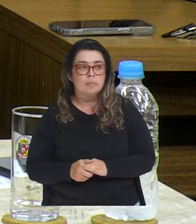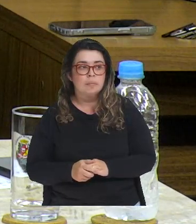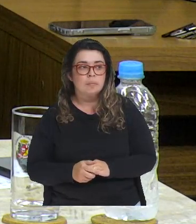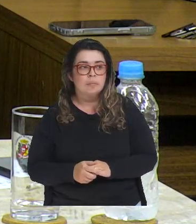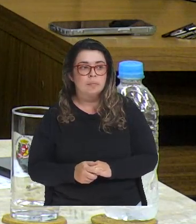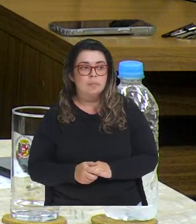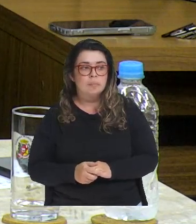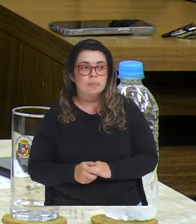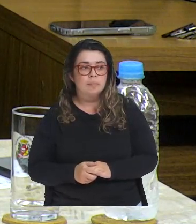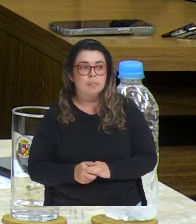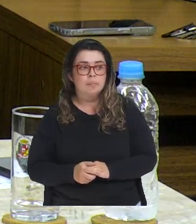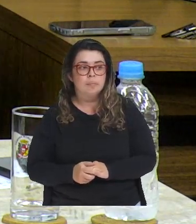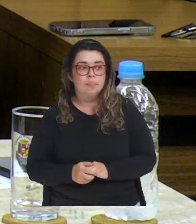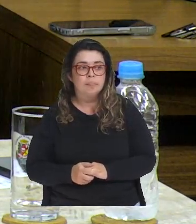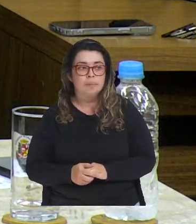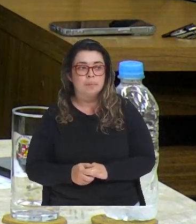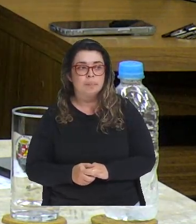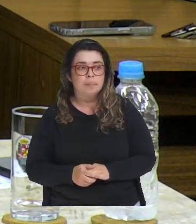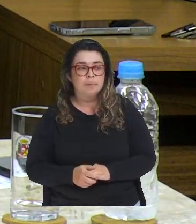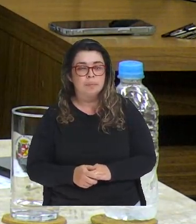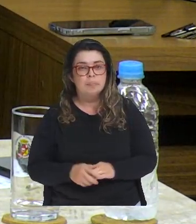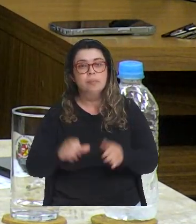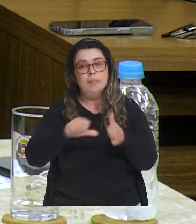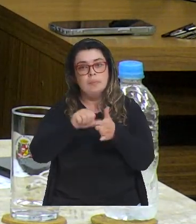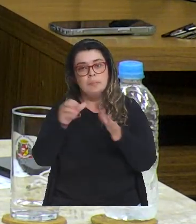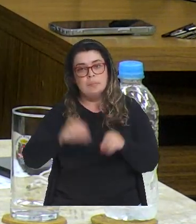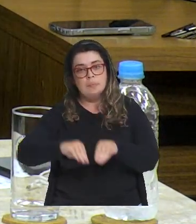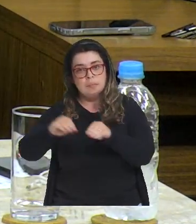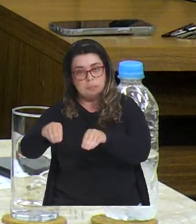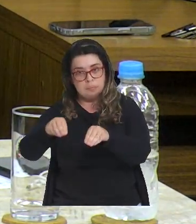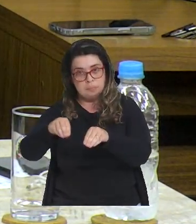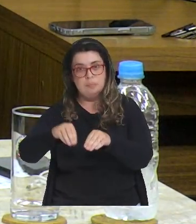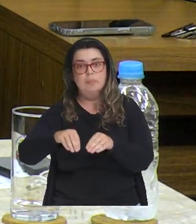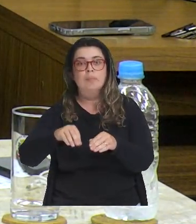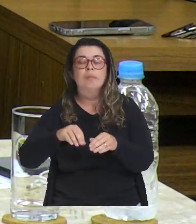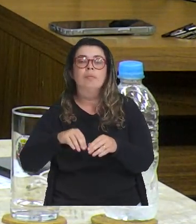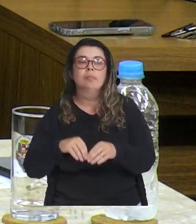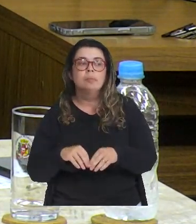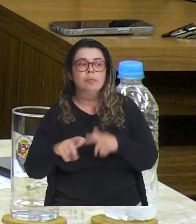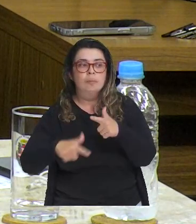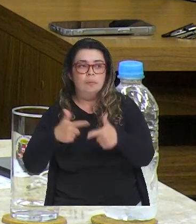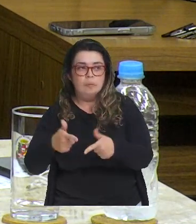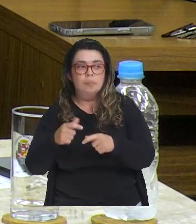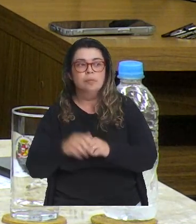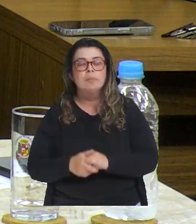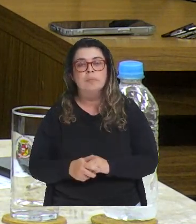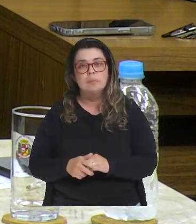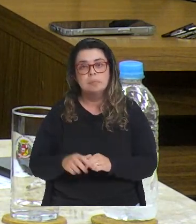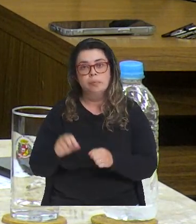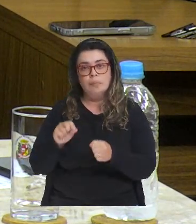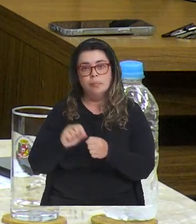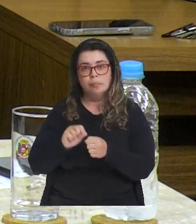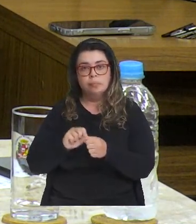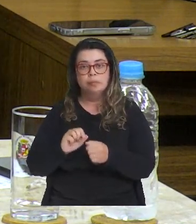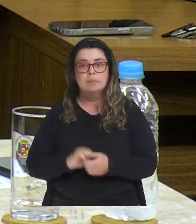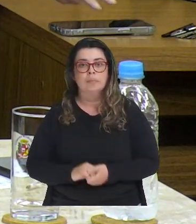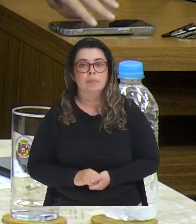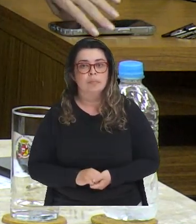jurídico, mas a gente poderia votar o primeiro, o adiado, e depois, logo na sequência, atender a preferência do vereador.